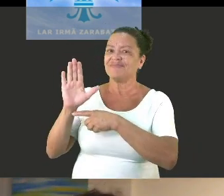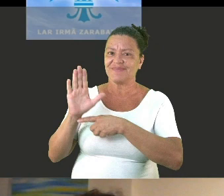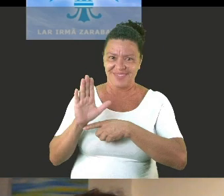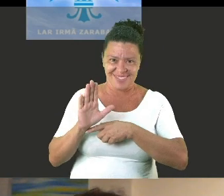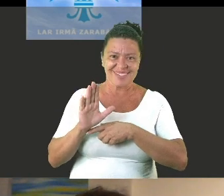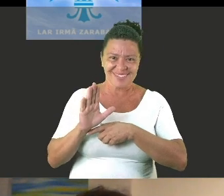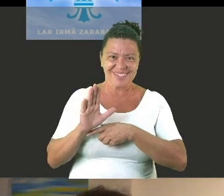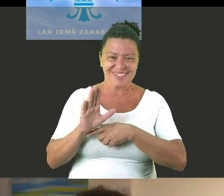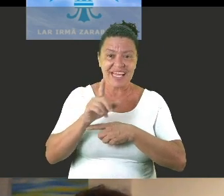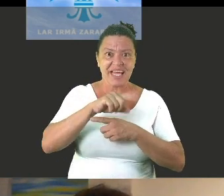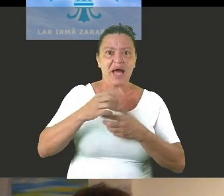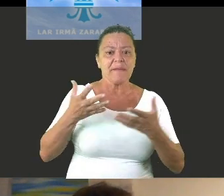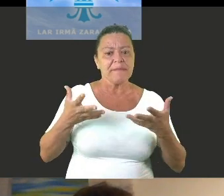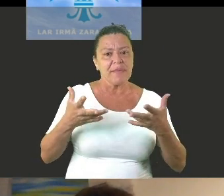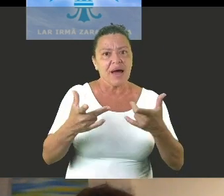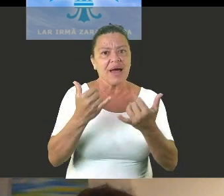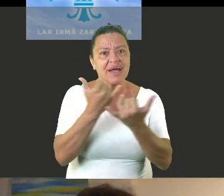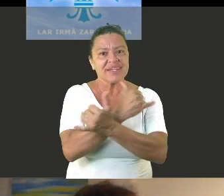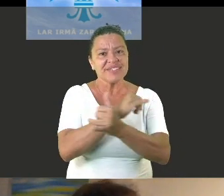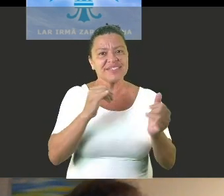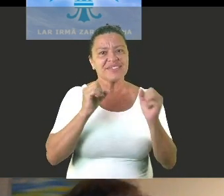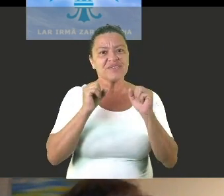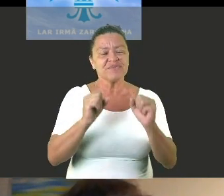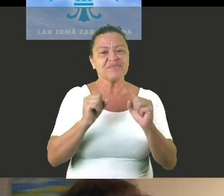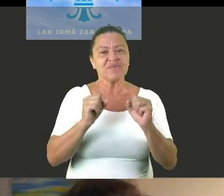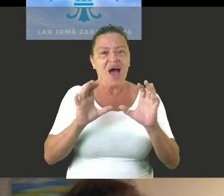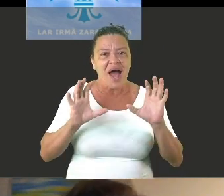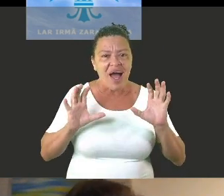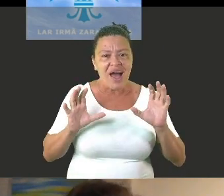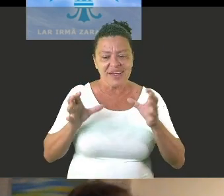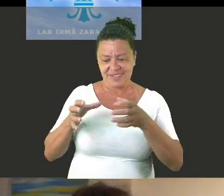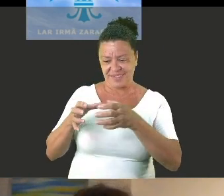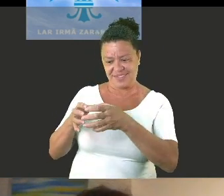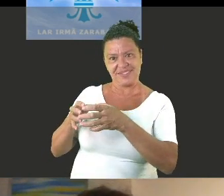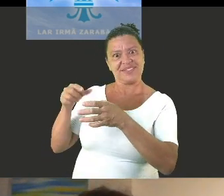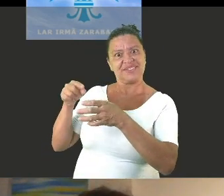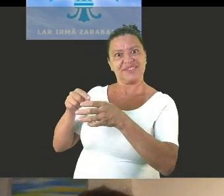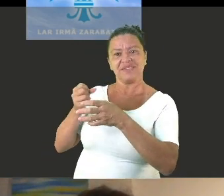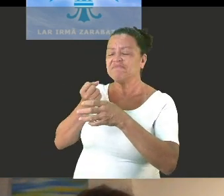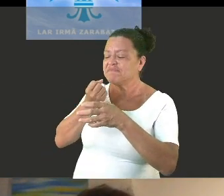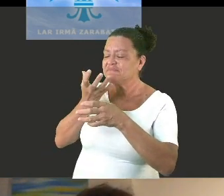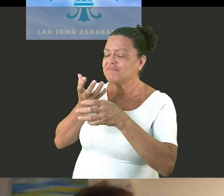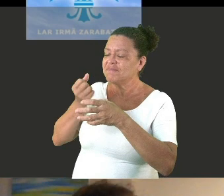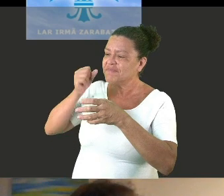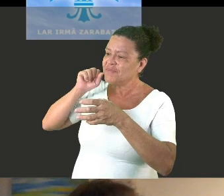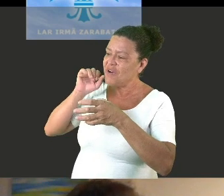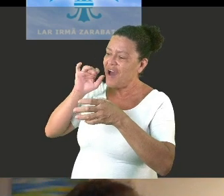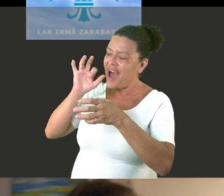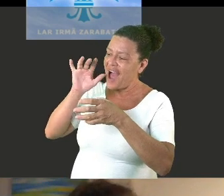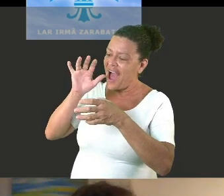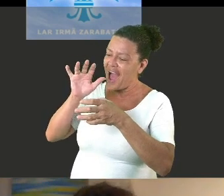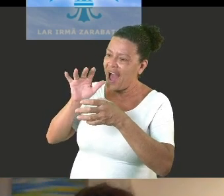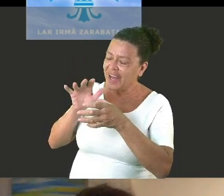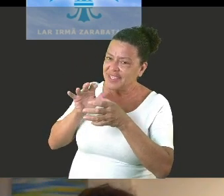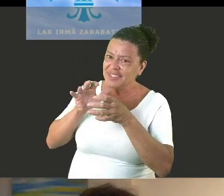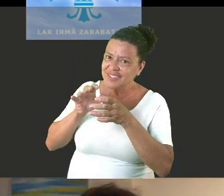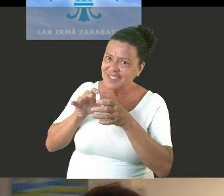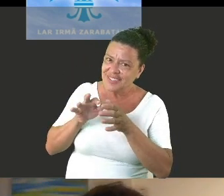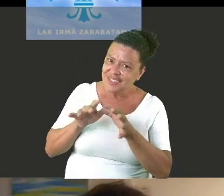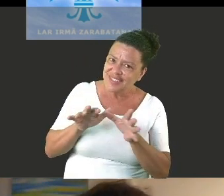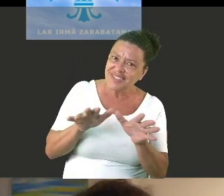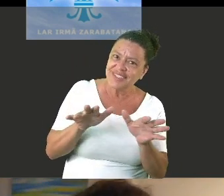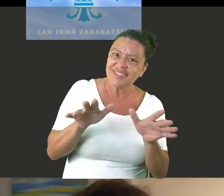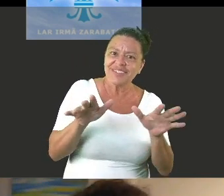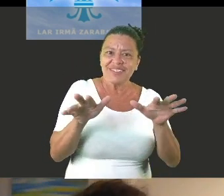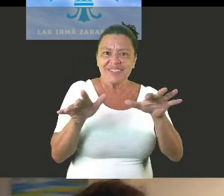essa maravilhosa energia, esse conjunto de bênçãos possam atingir, possam